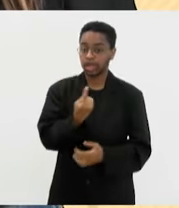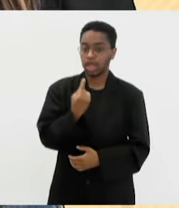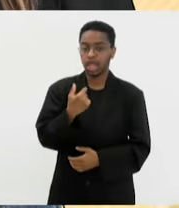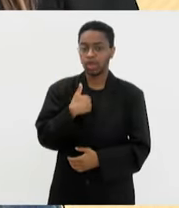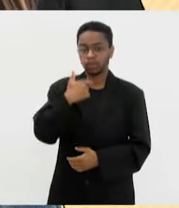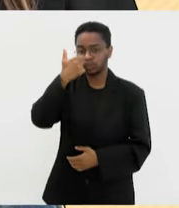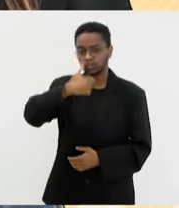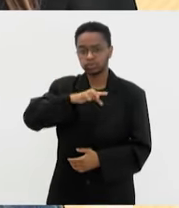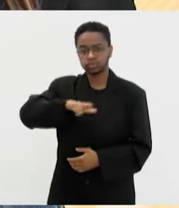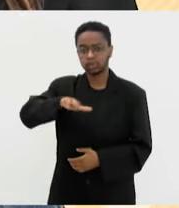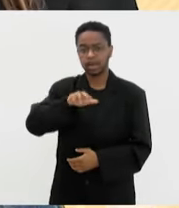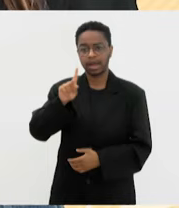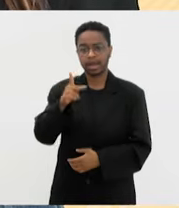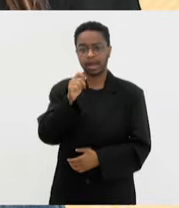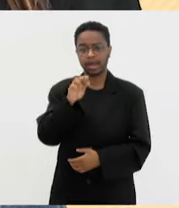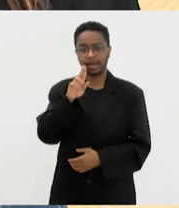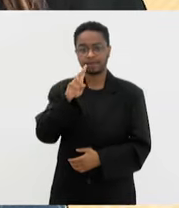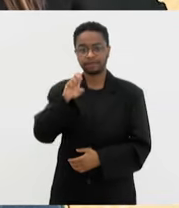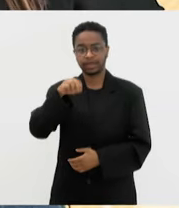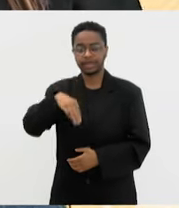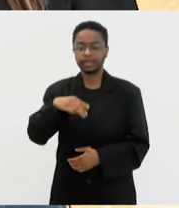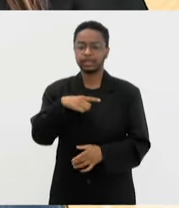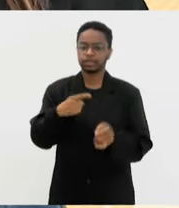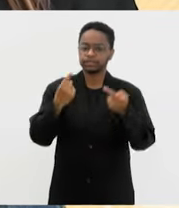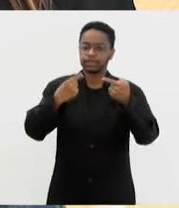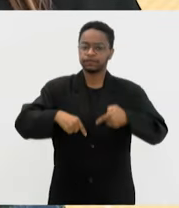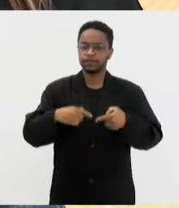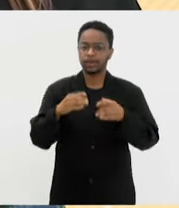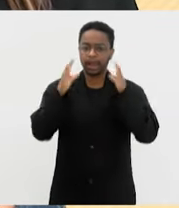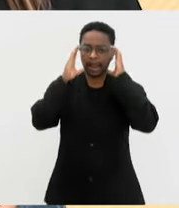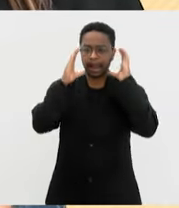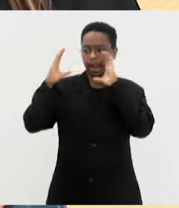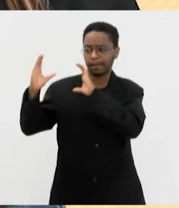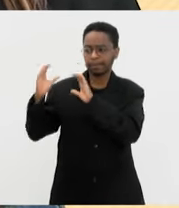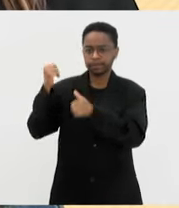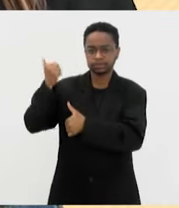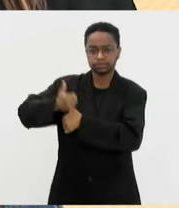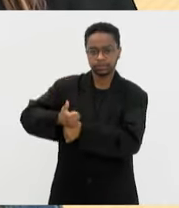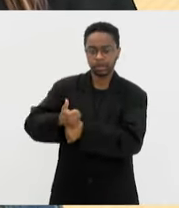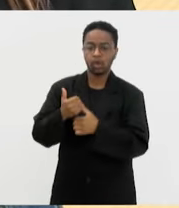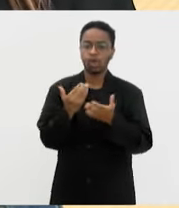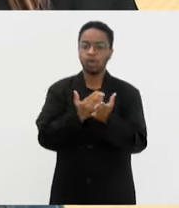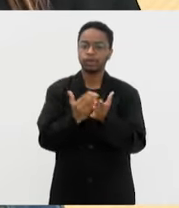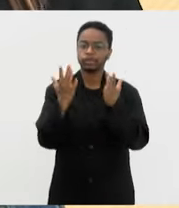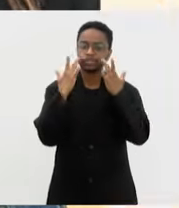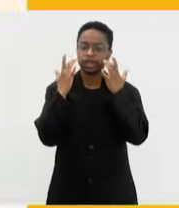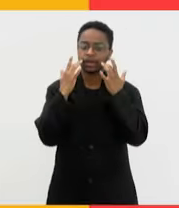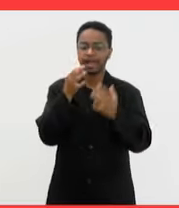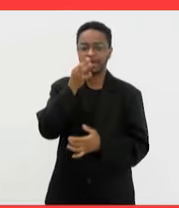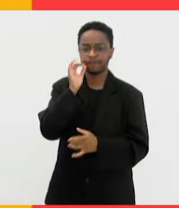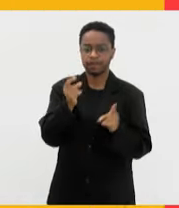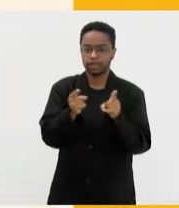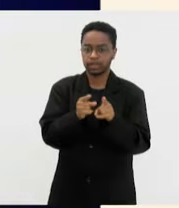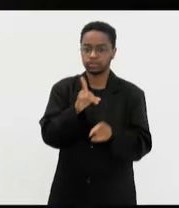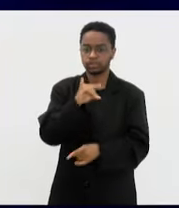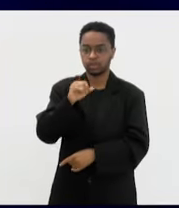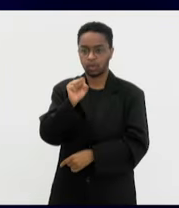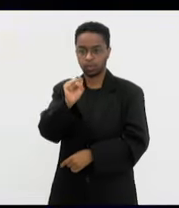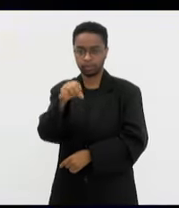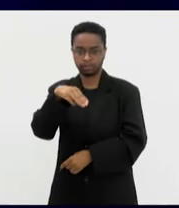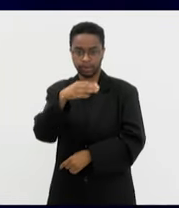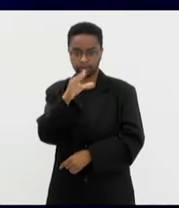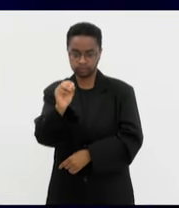O Desafio das Cabeças Trocadas, estreia no Teatro Café Pequeno no dia 8 de março. O solo